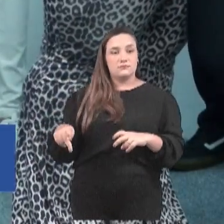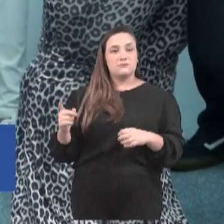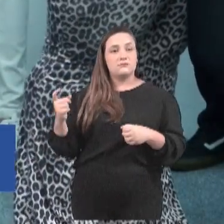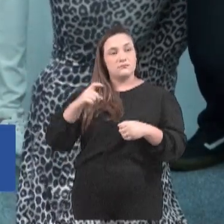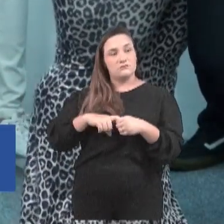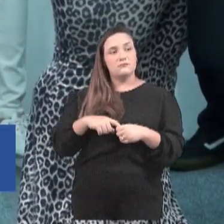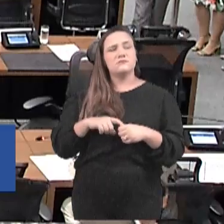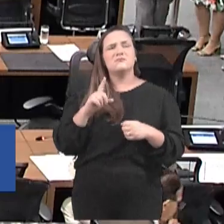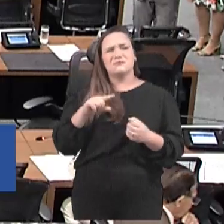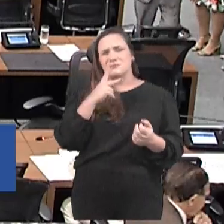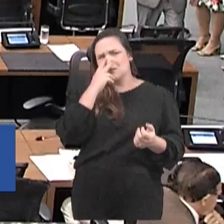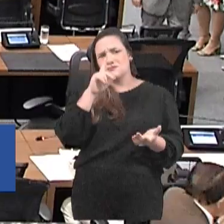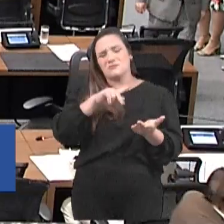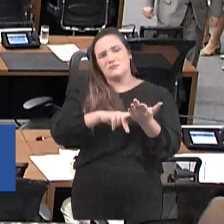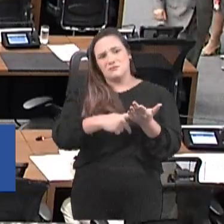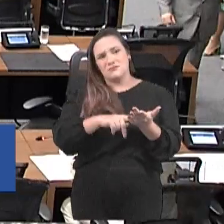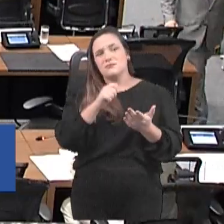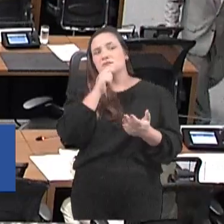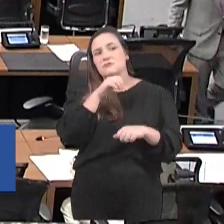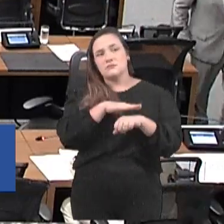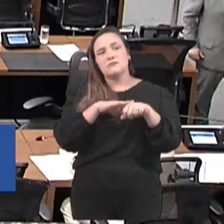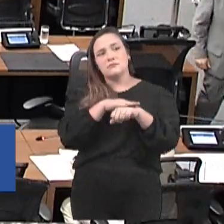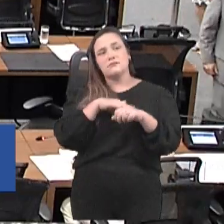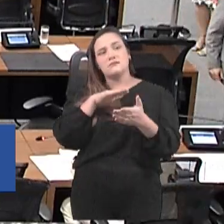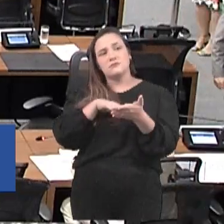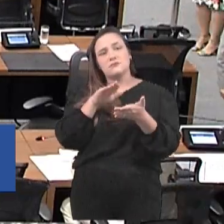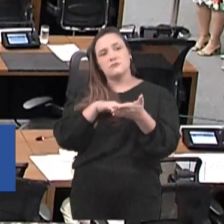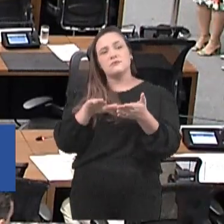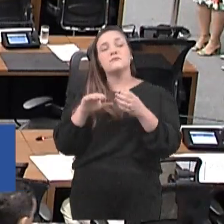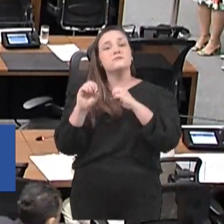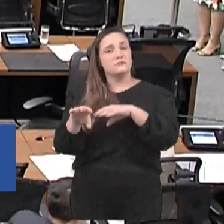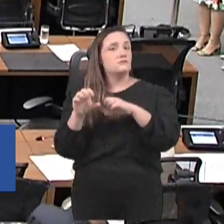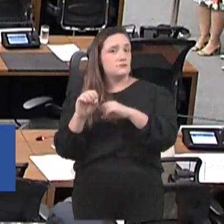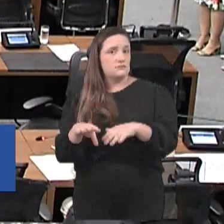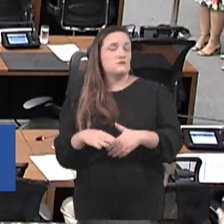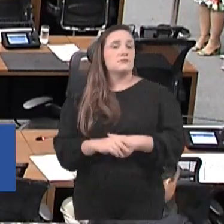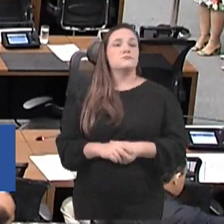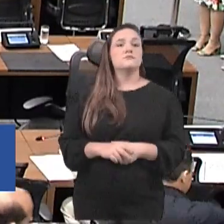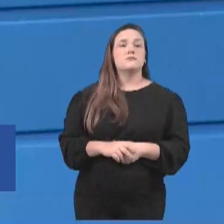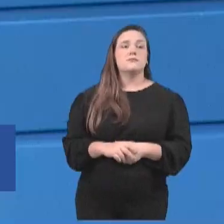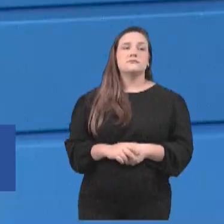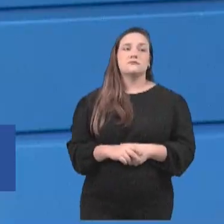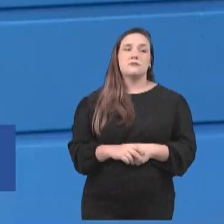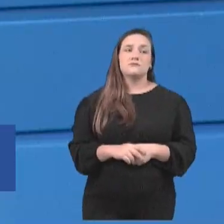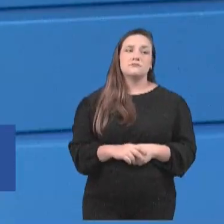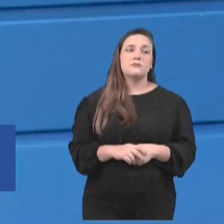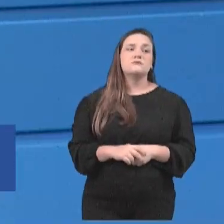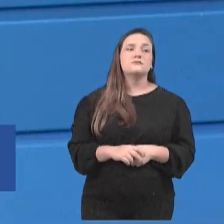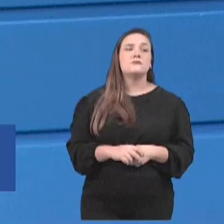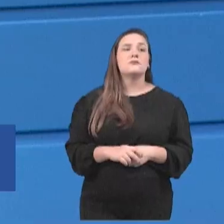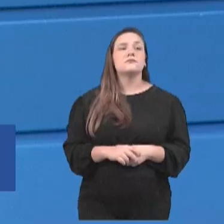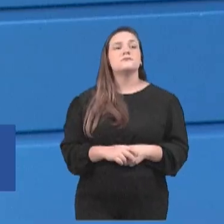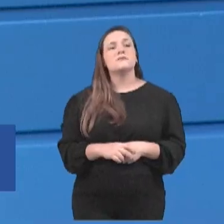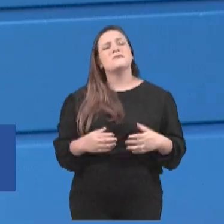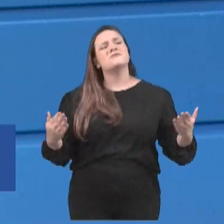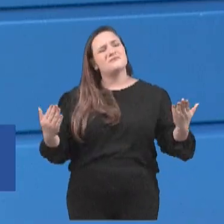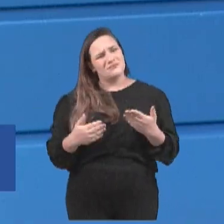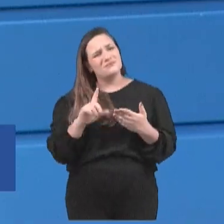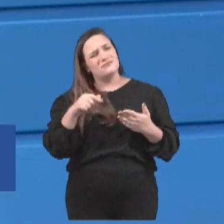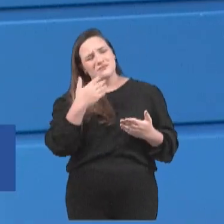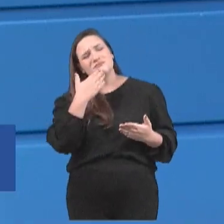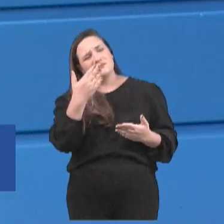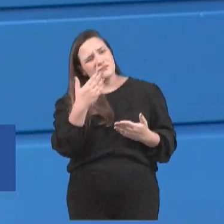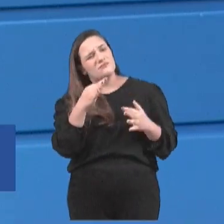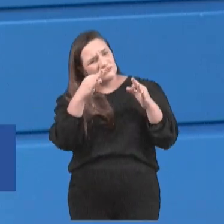estava em negociação com o secretário de Educação, e eu vejo que é uma